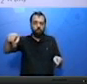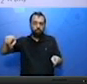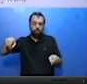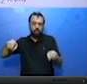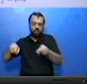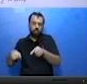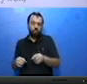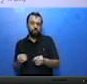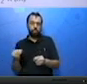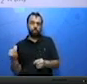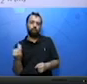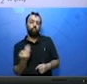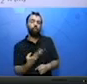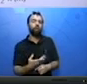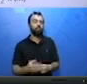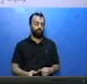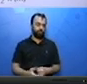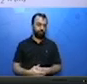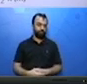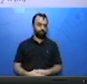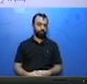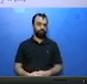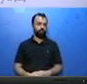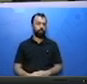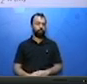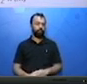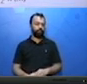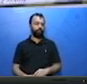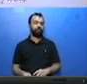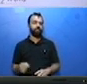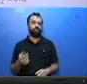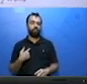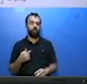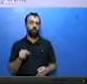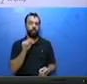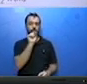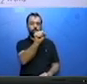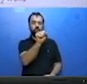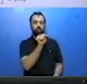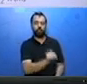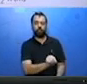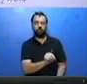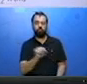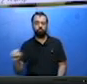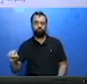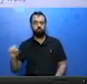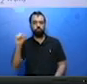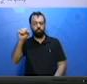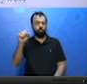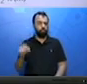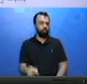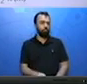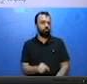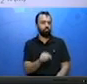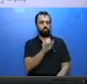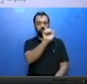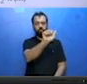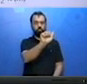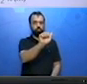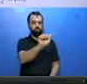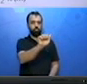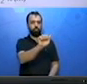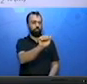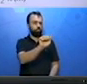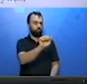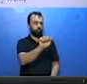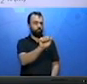Então aqui eu não vou dar tanta ênfase, que já foi explicado. Vamos colocar os pontos, né? O A